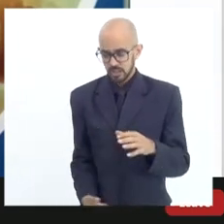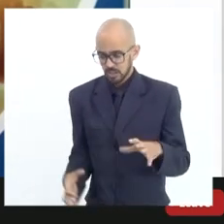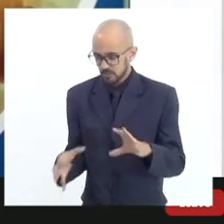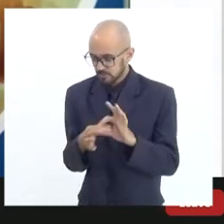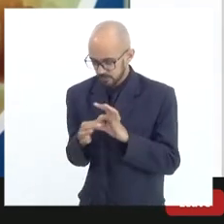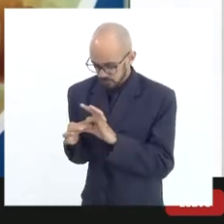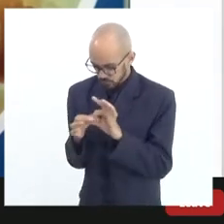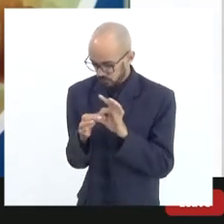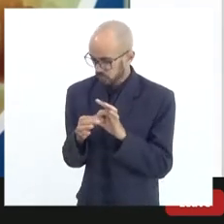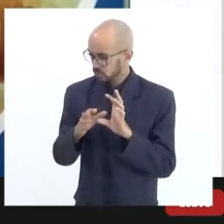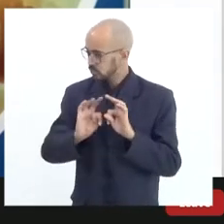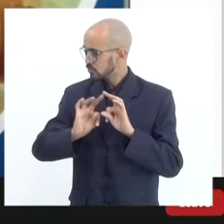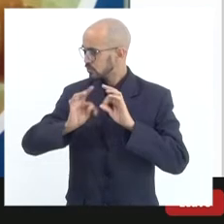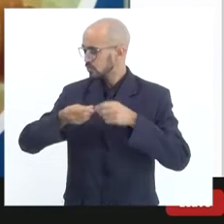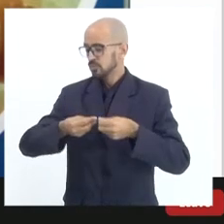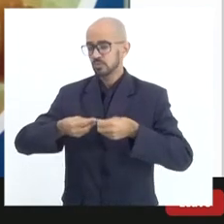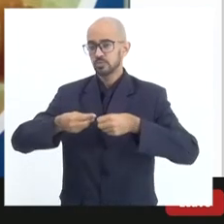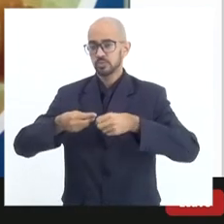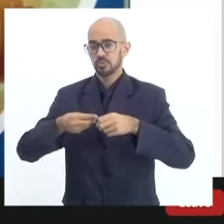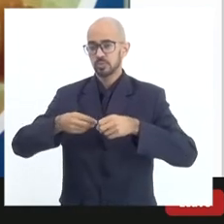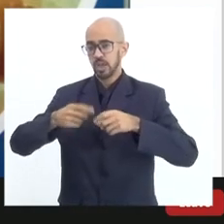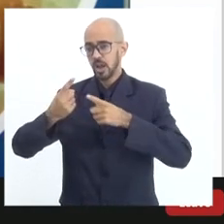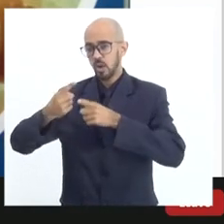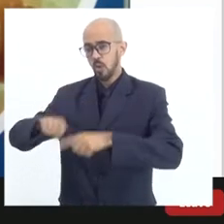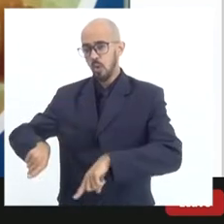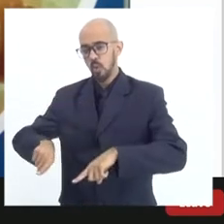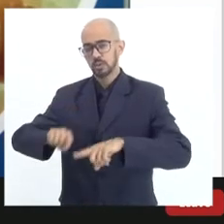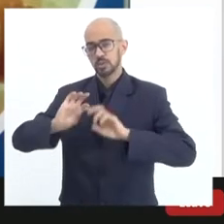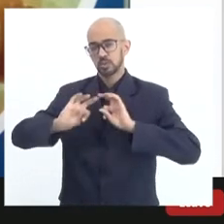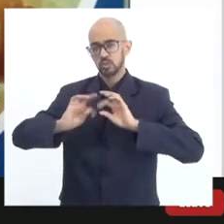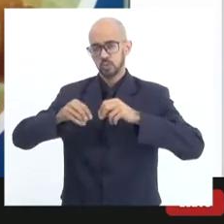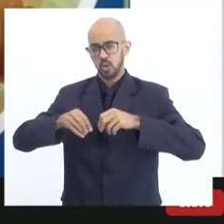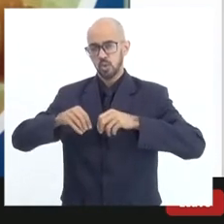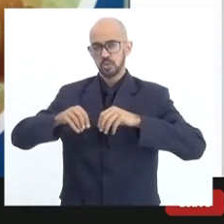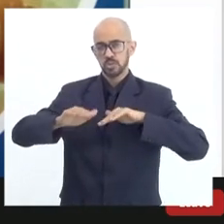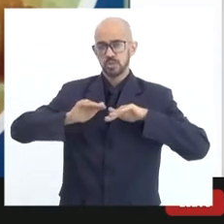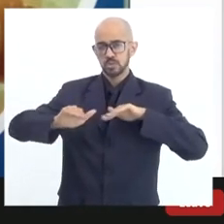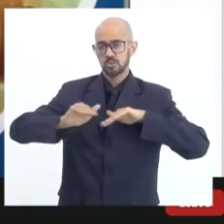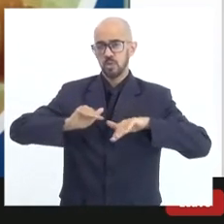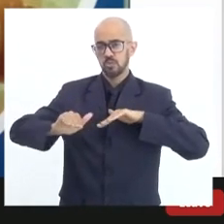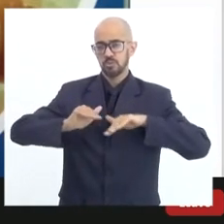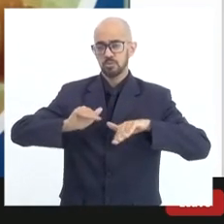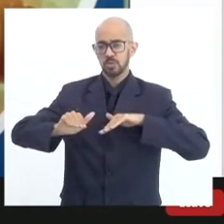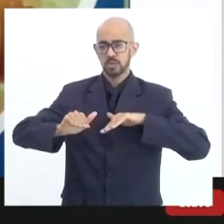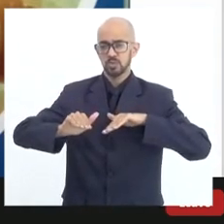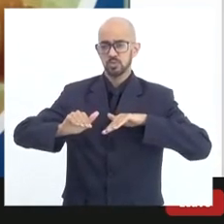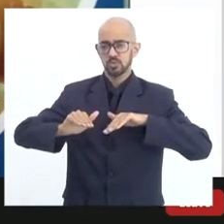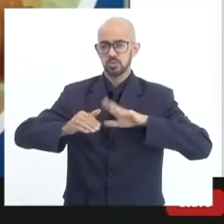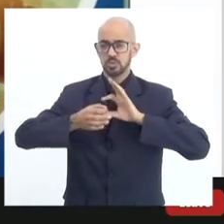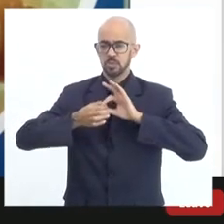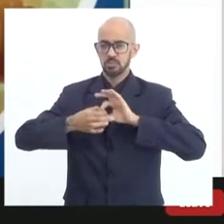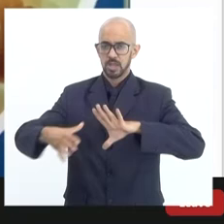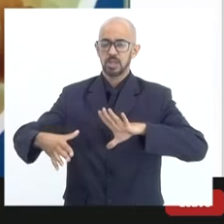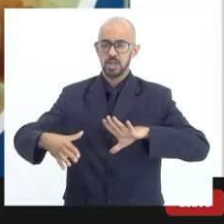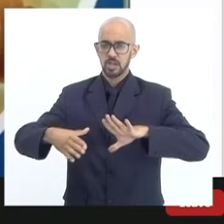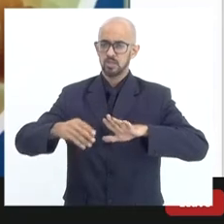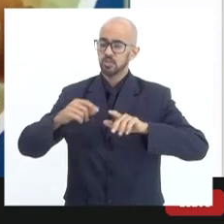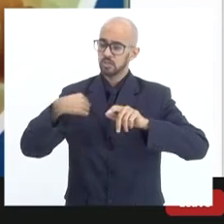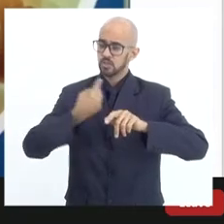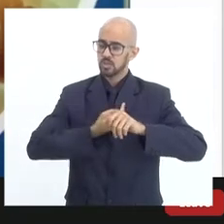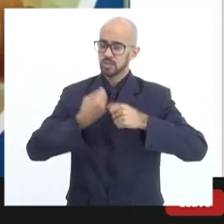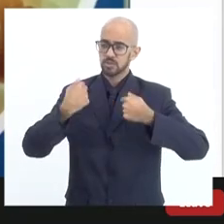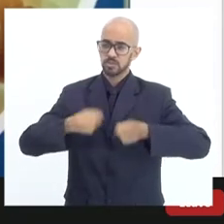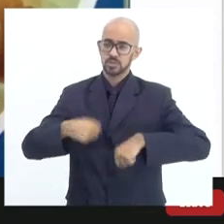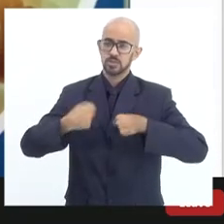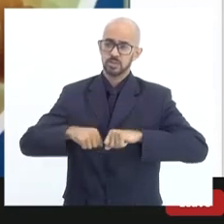essas facetas, né? Ele é contra todos esses movimentos libertários, né, e que a gente precisa unir as nossas